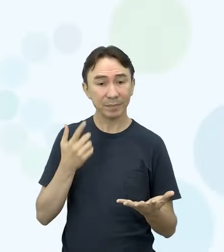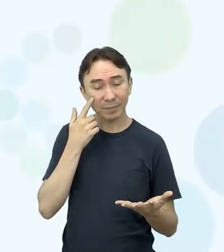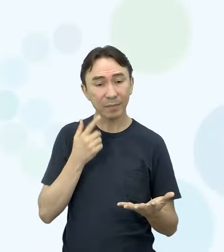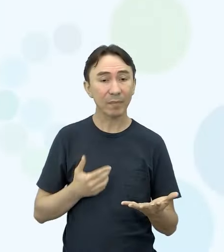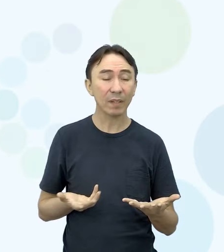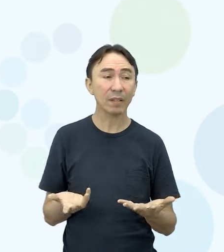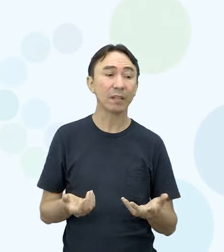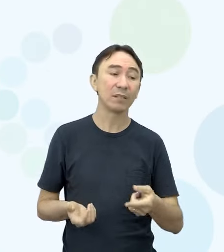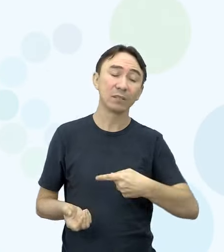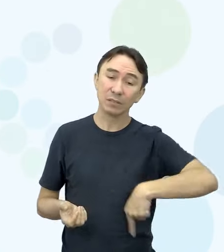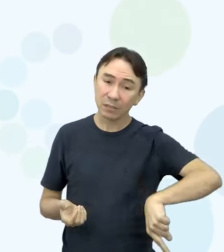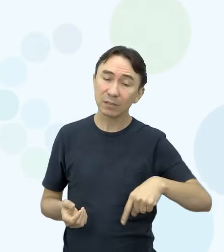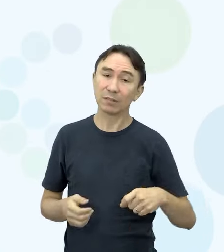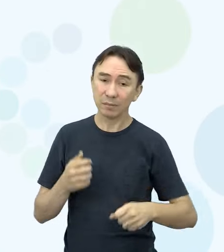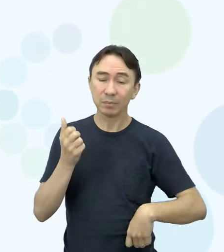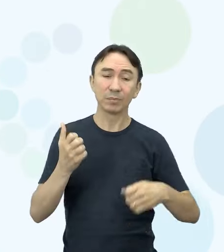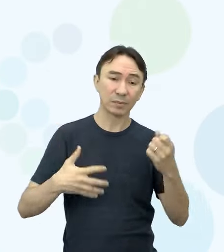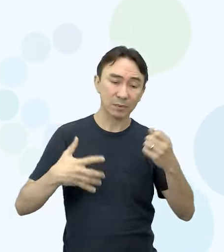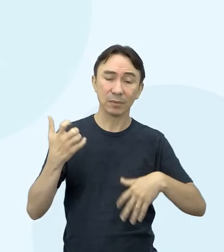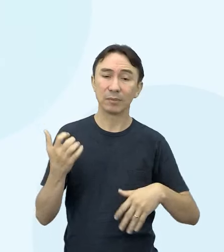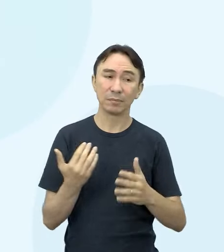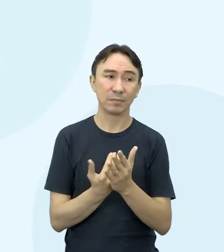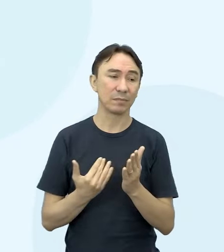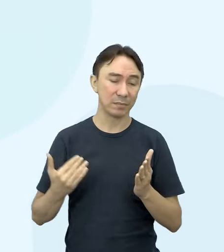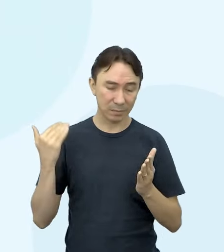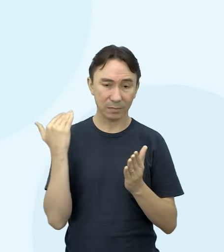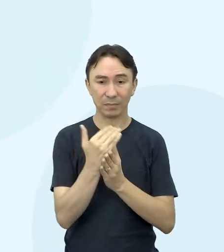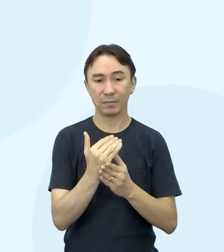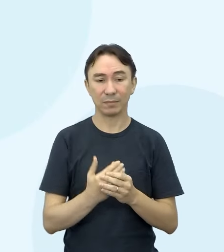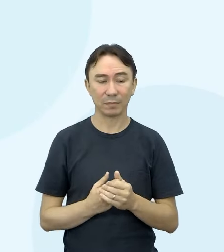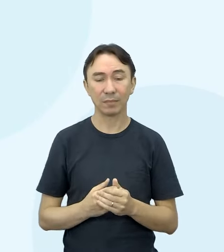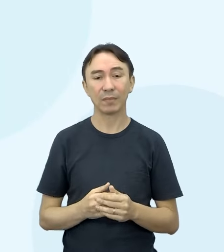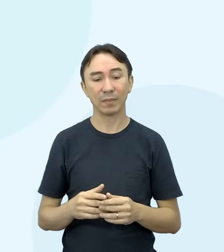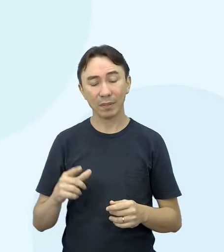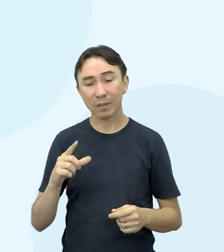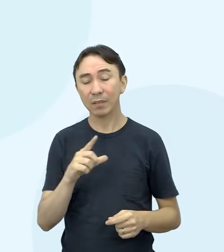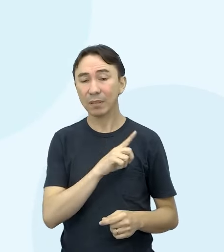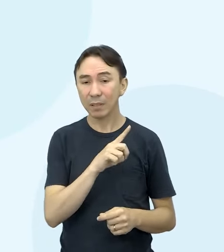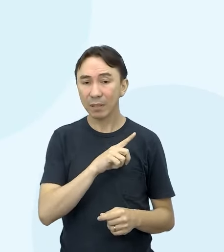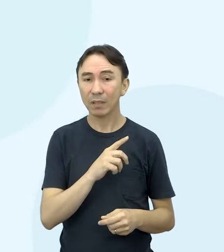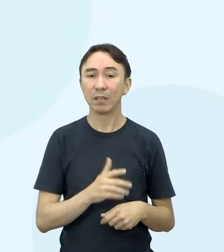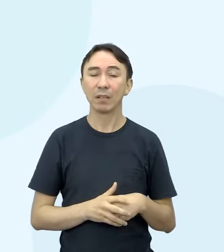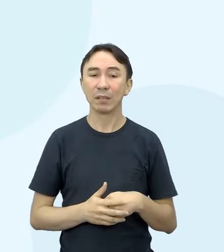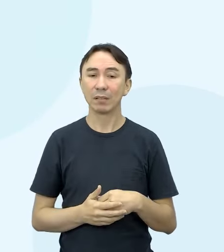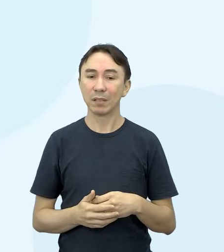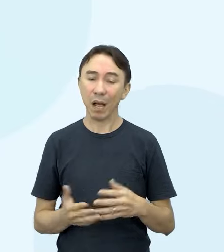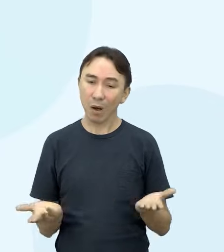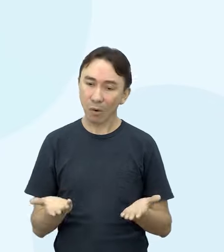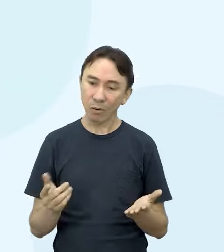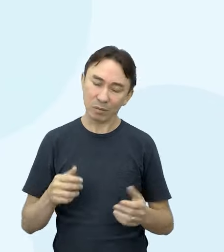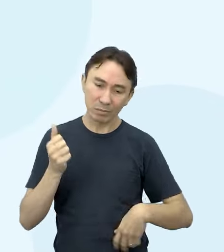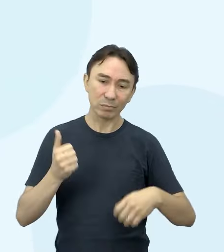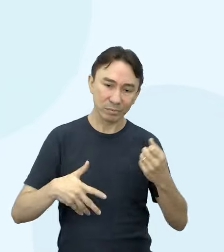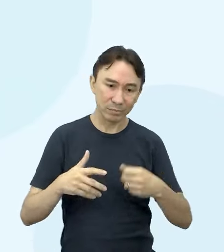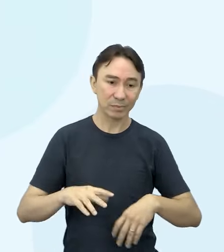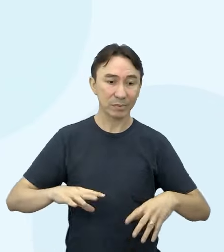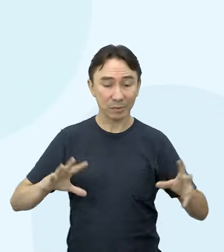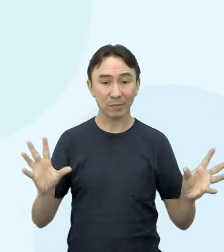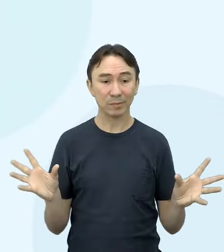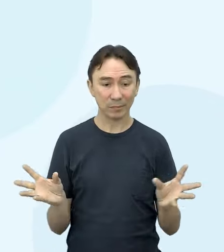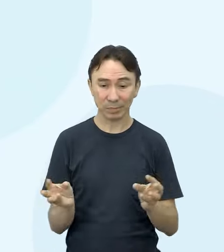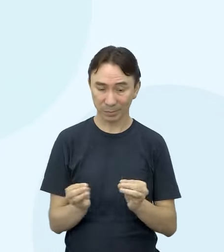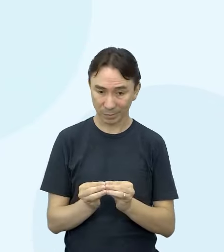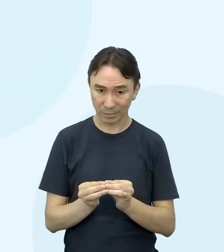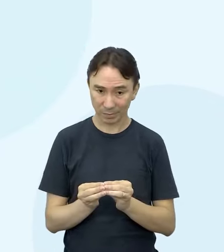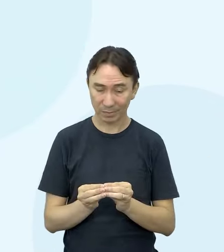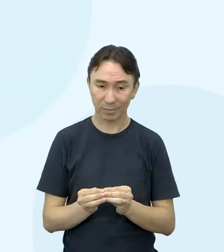um pouquinho mais, né, sobre, né, vamos sintetizar tudo o que a gente falou até agora, né? Então vamos reunir,